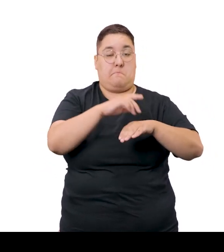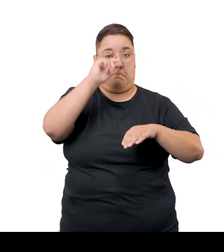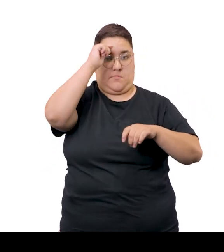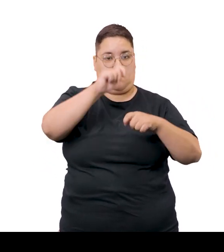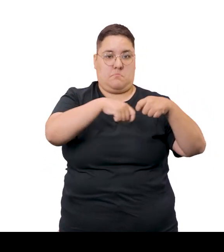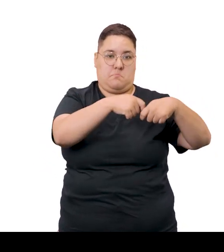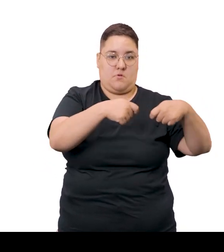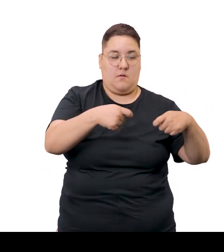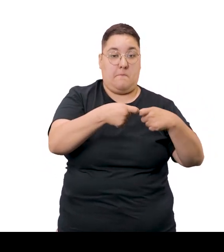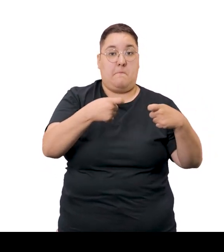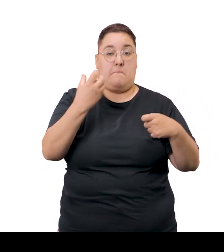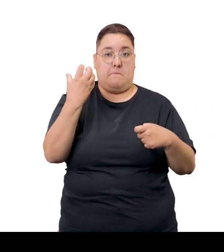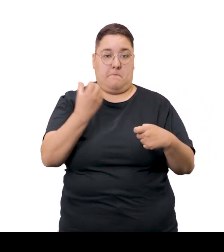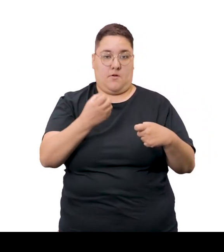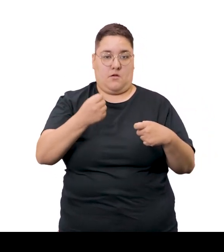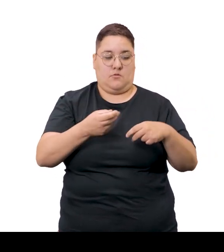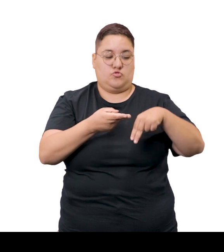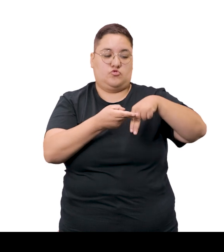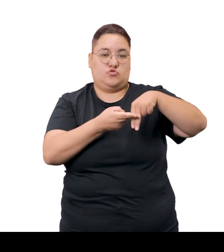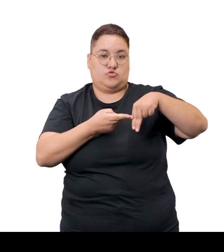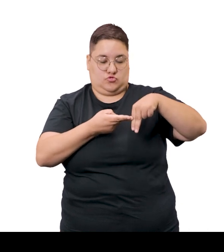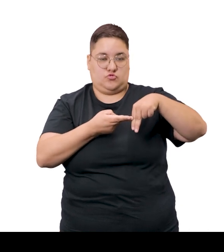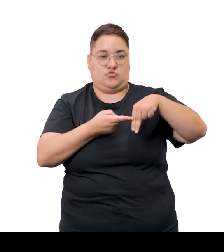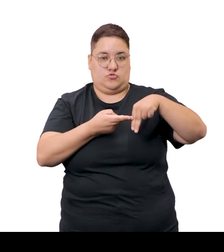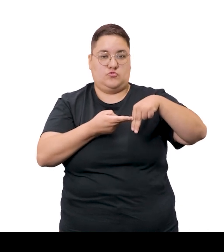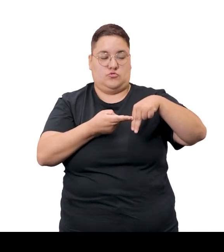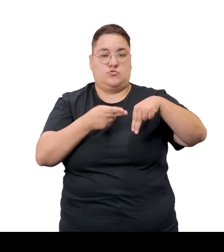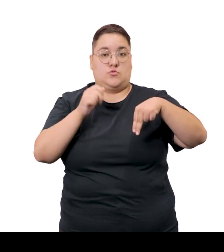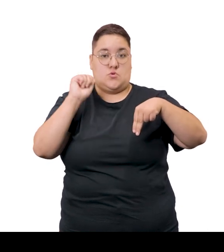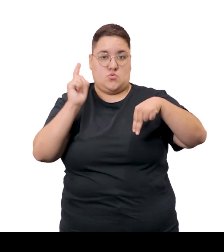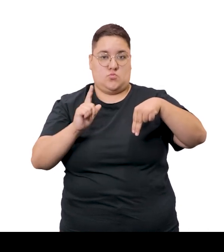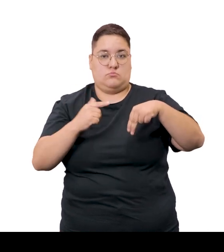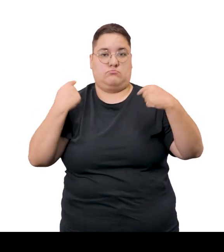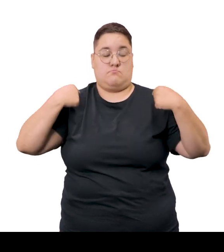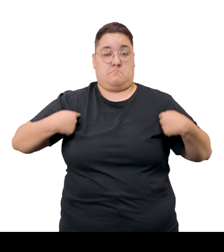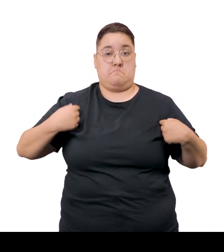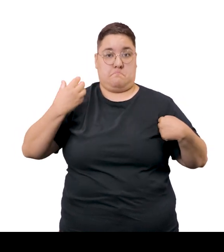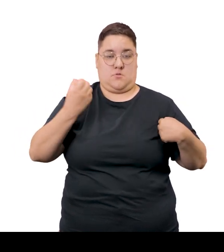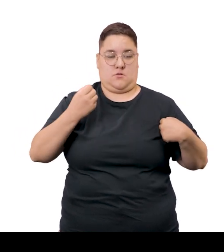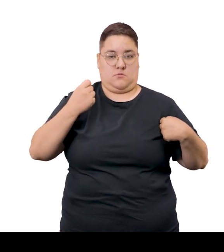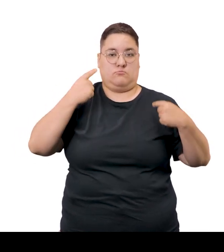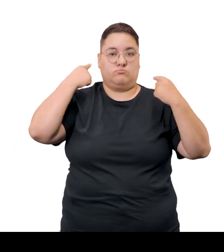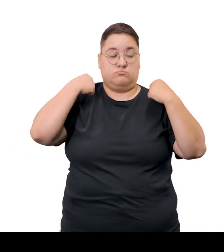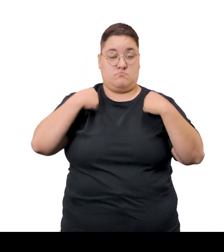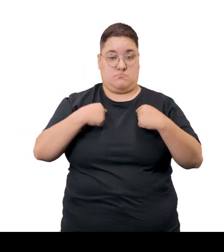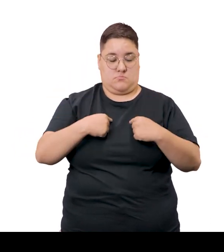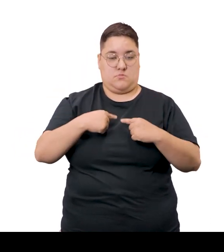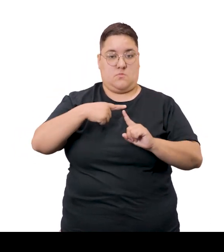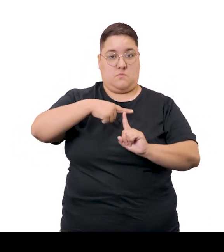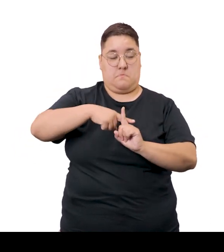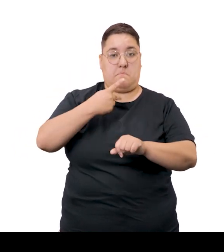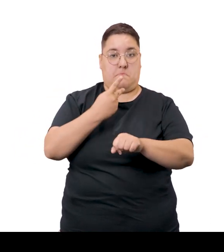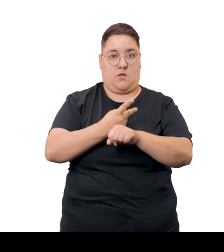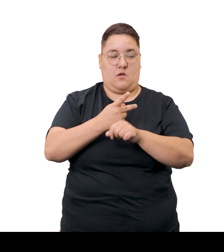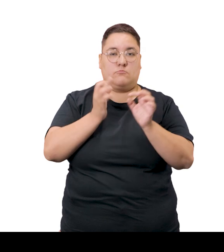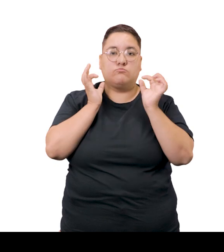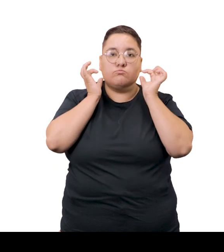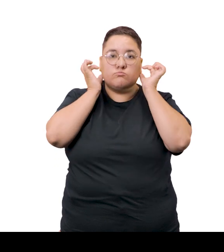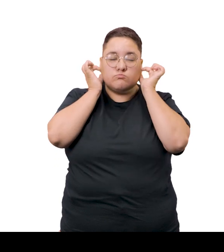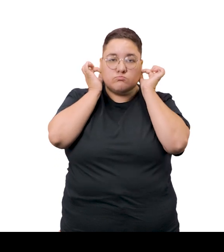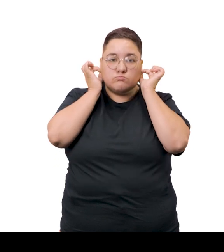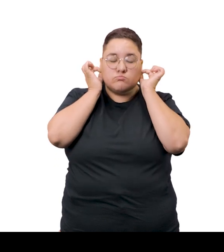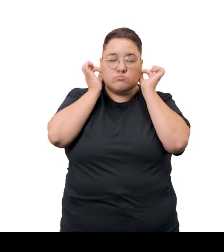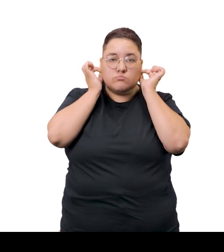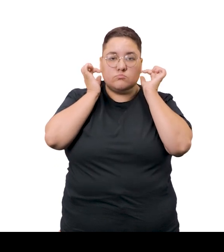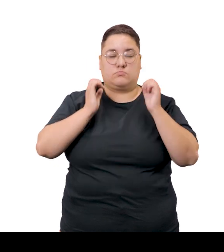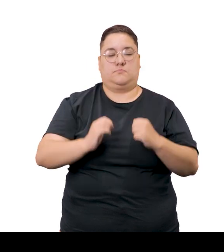pretos amarrados, meias brancas, short jeans e regata branca. Cordão preto com uma cruz prata no pescoço